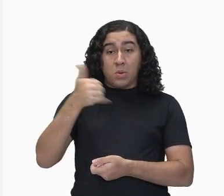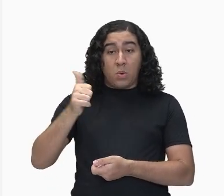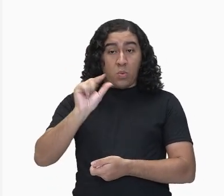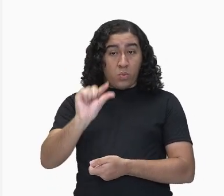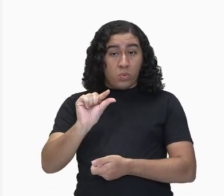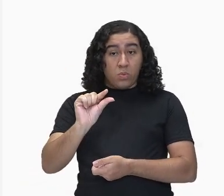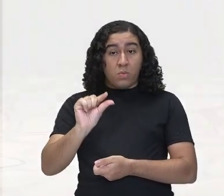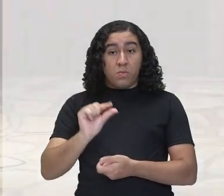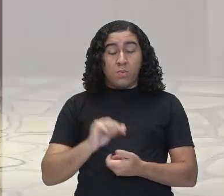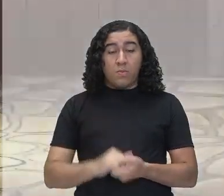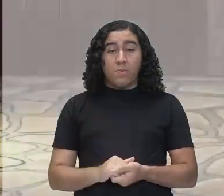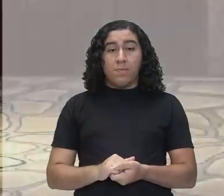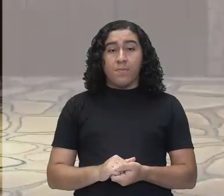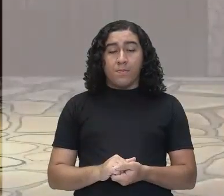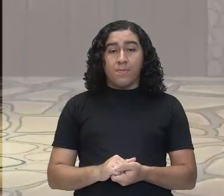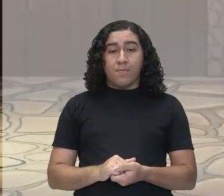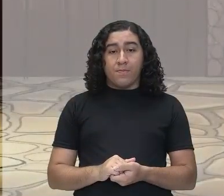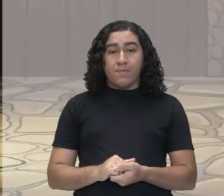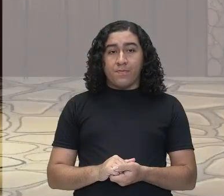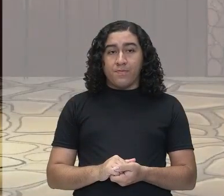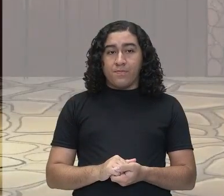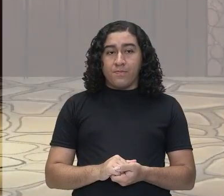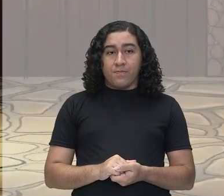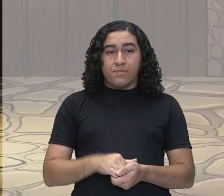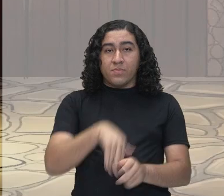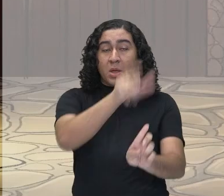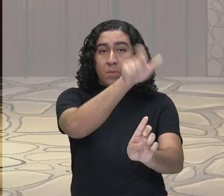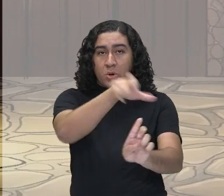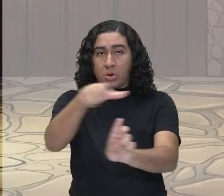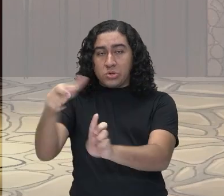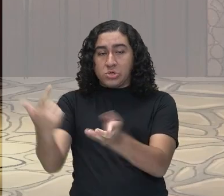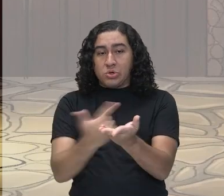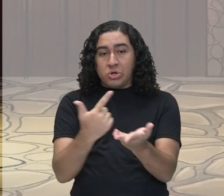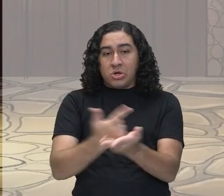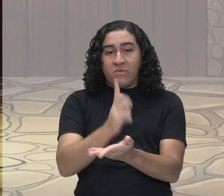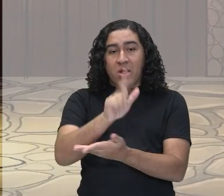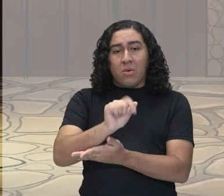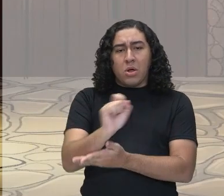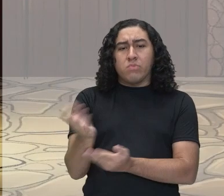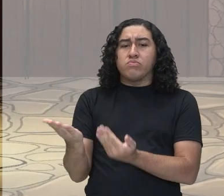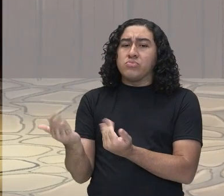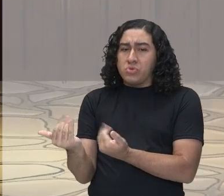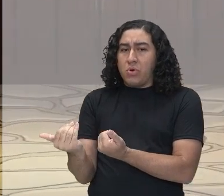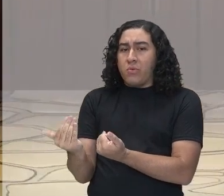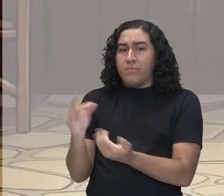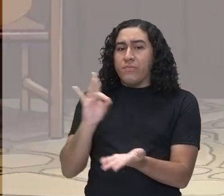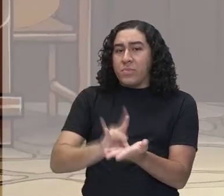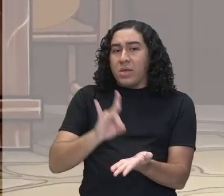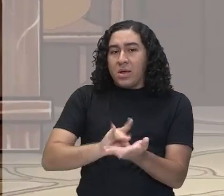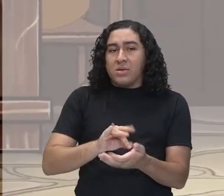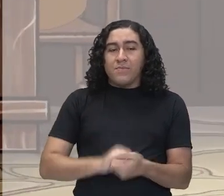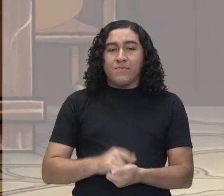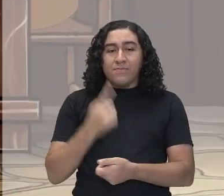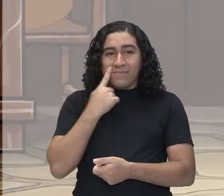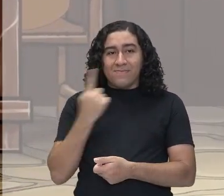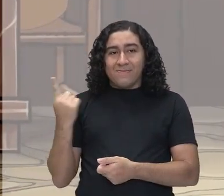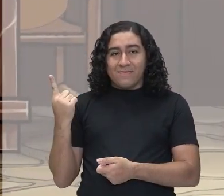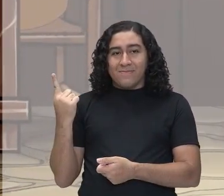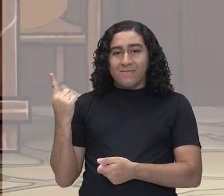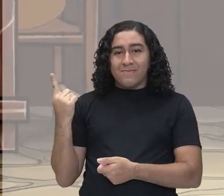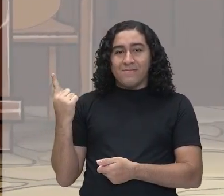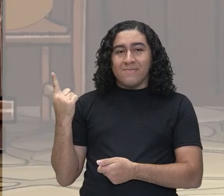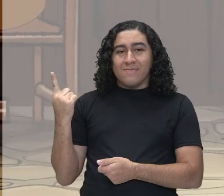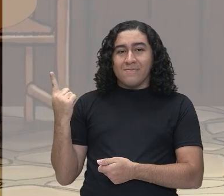sobre eles. Os protagonistas de Noite na Taverna são, basicamente, os jovens Solfieri,